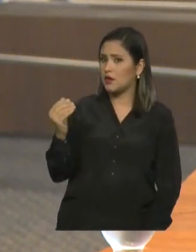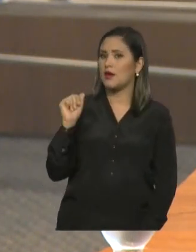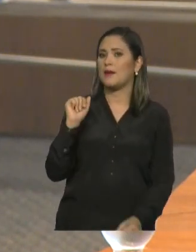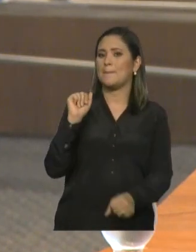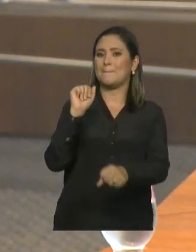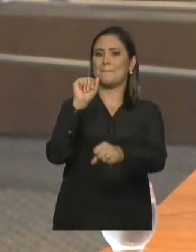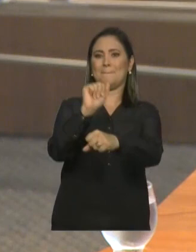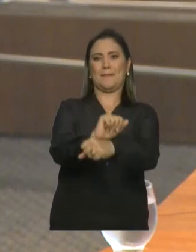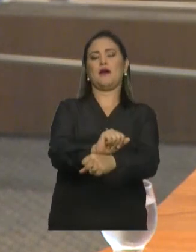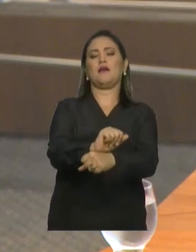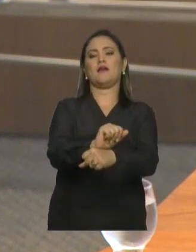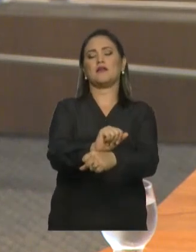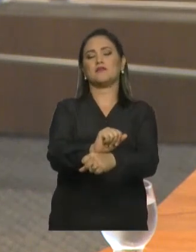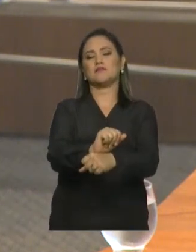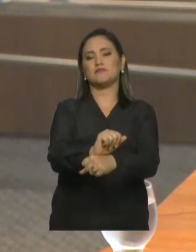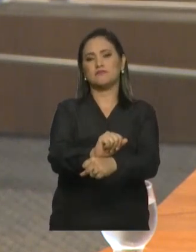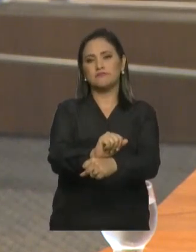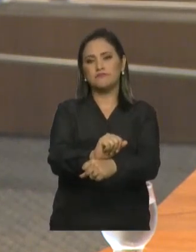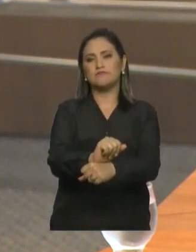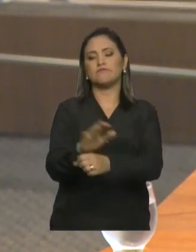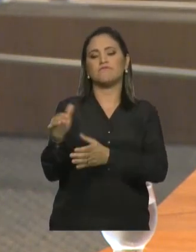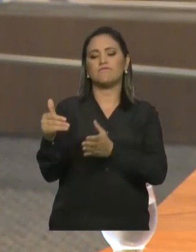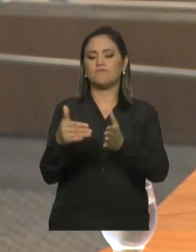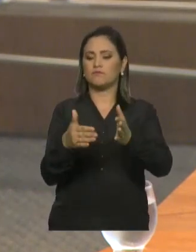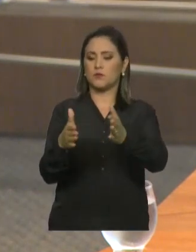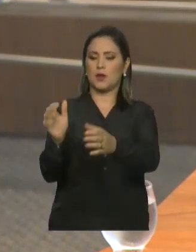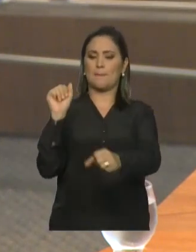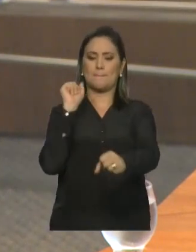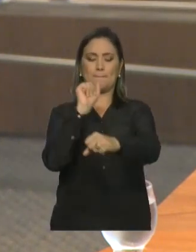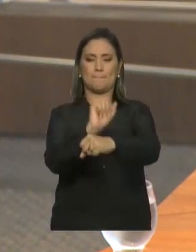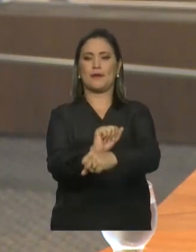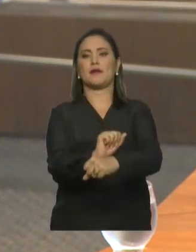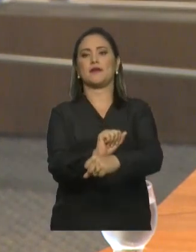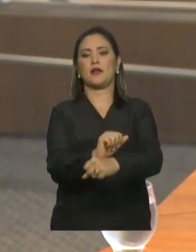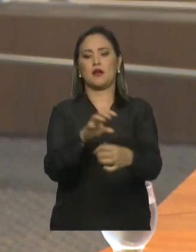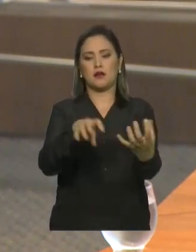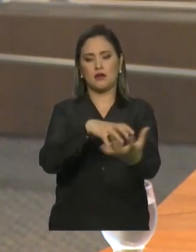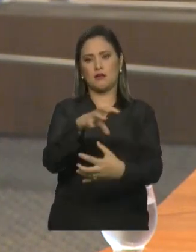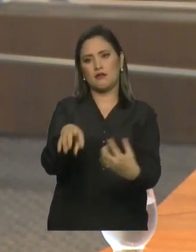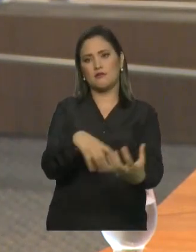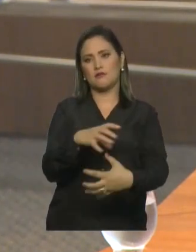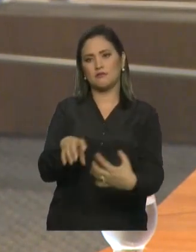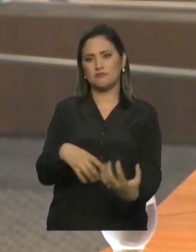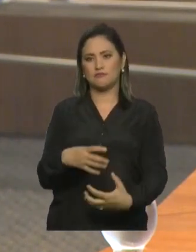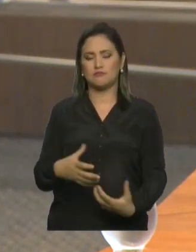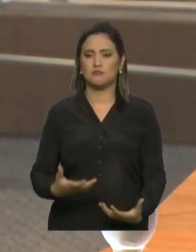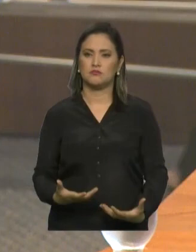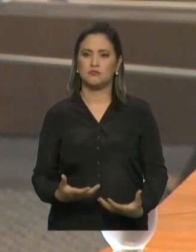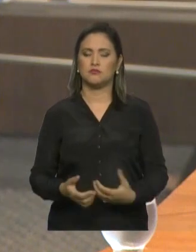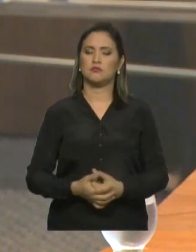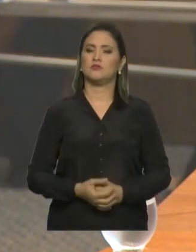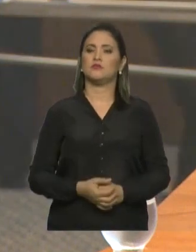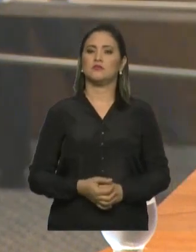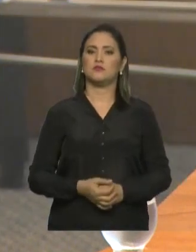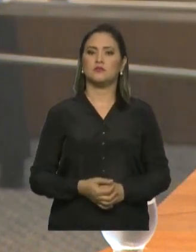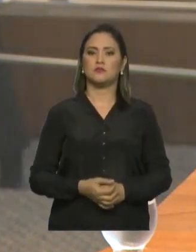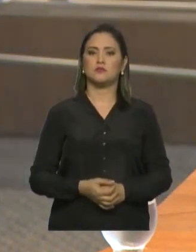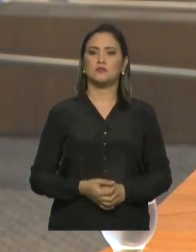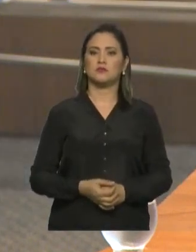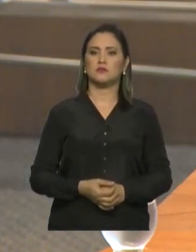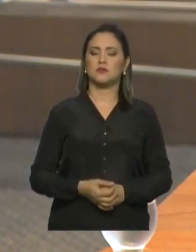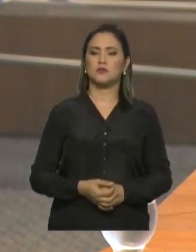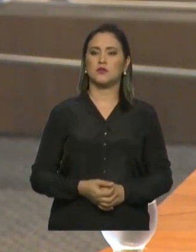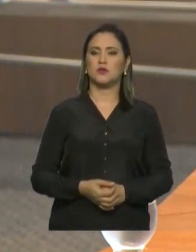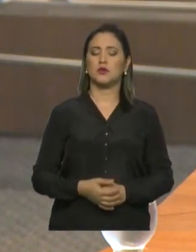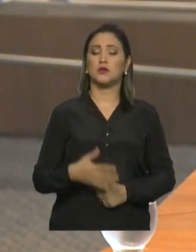estradas. Nós já temos aí, desde a época que eu assumi aqui a legislatura na Assembleia